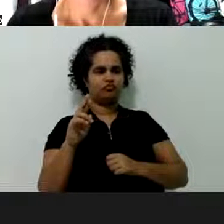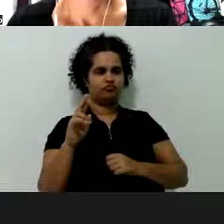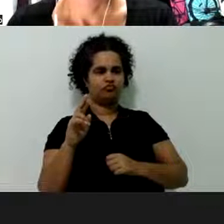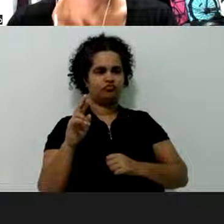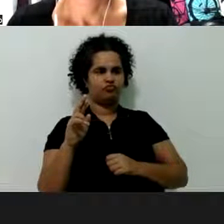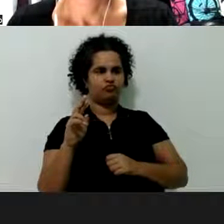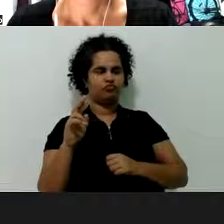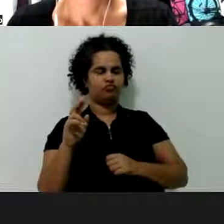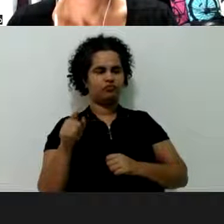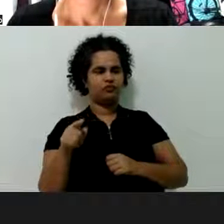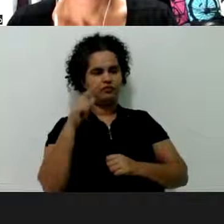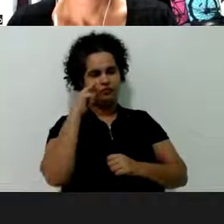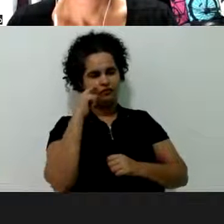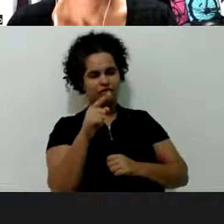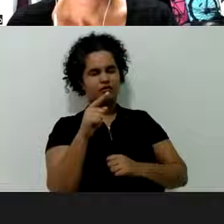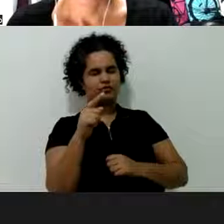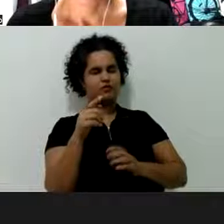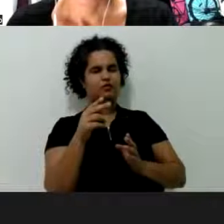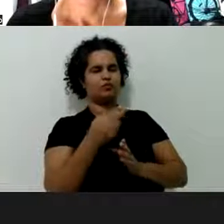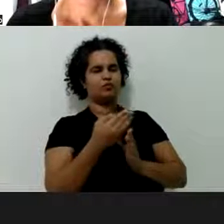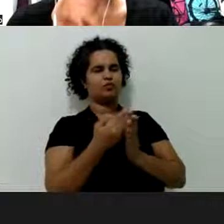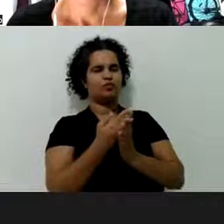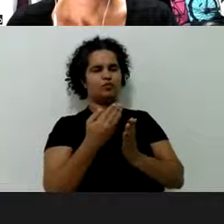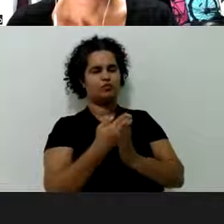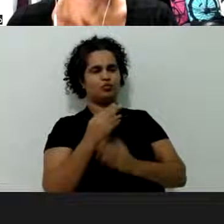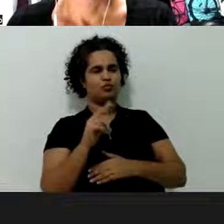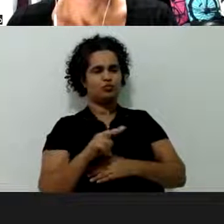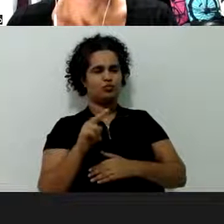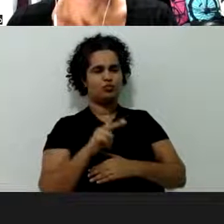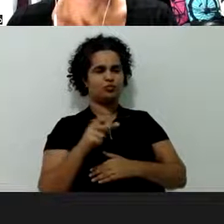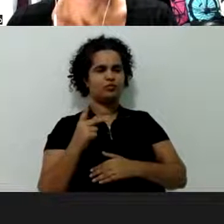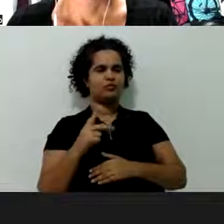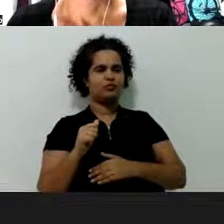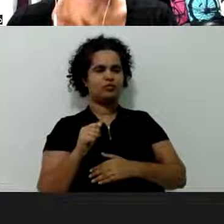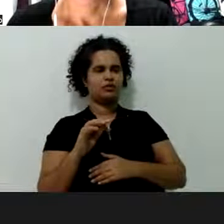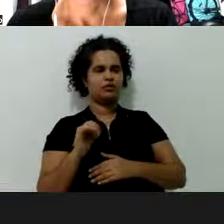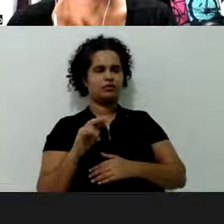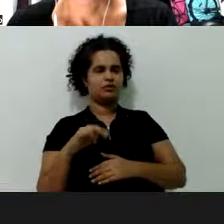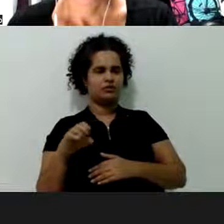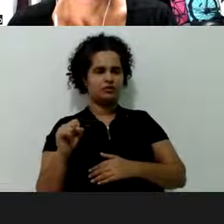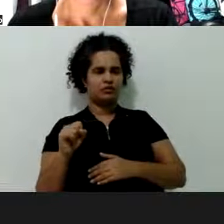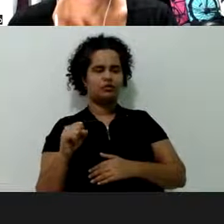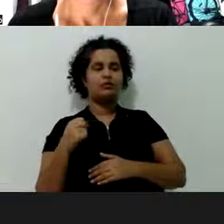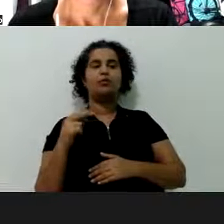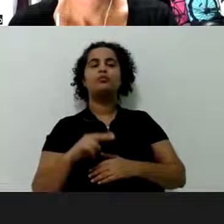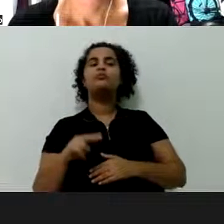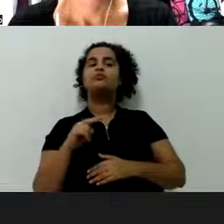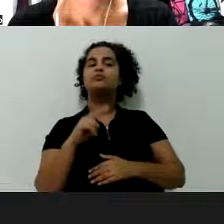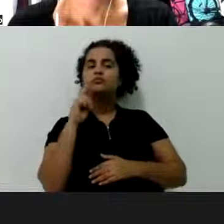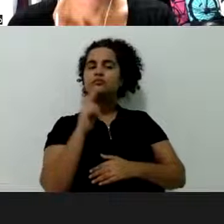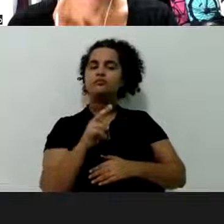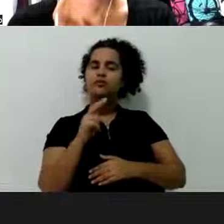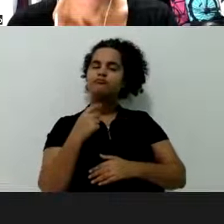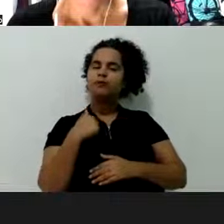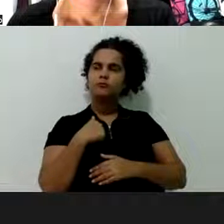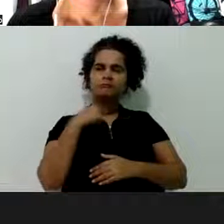seu livro a gente vê bastante, assim, né? Assim, conhece bem o uso deles. Aí o que me traz, assim, que eu